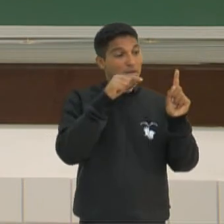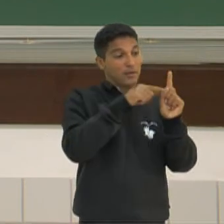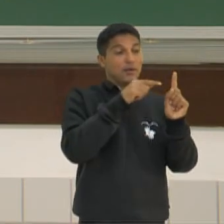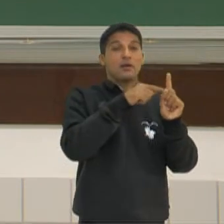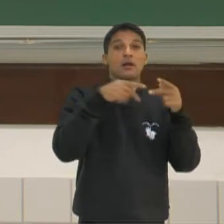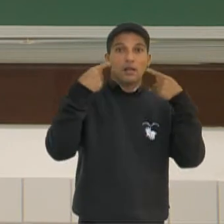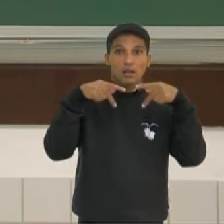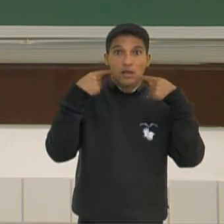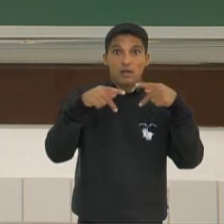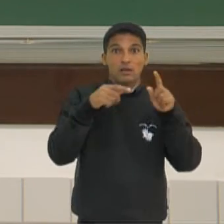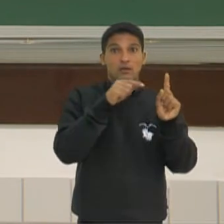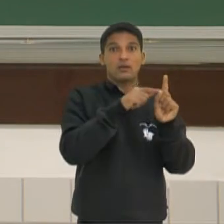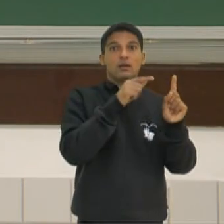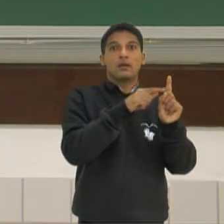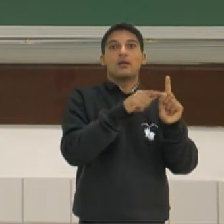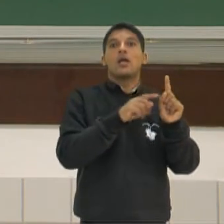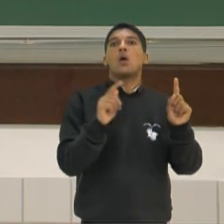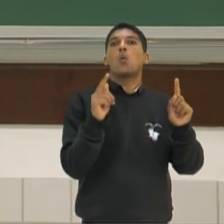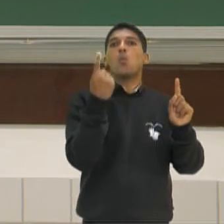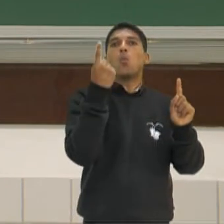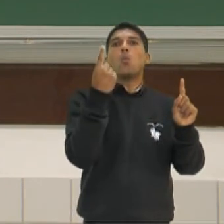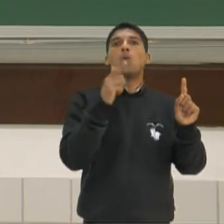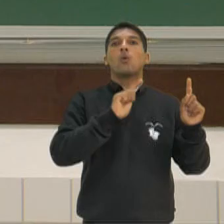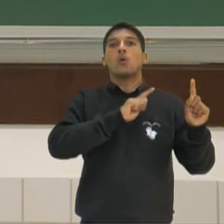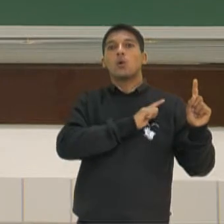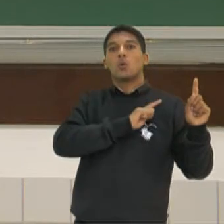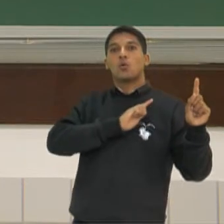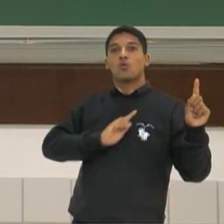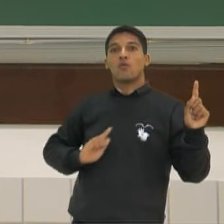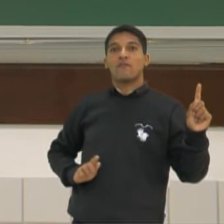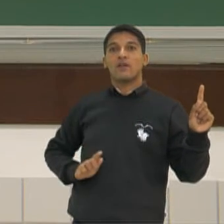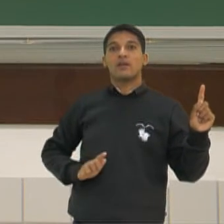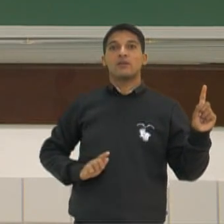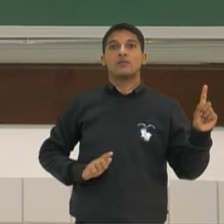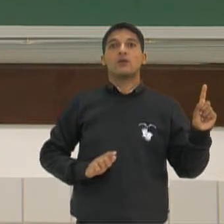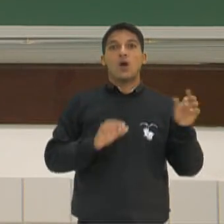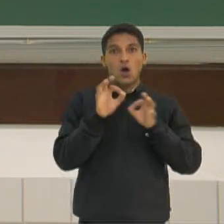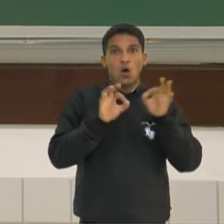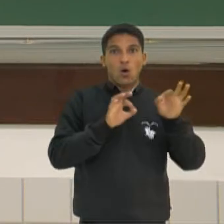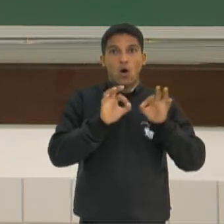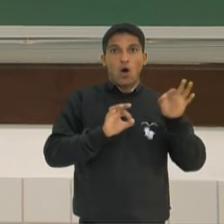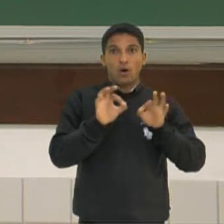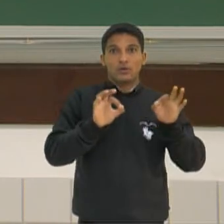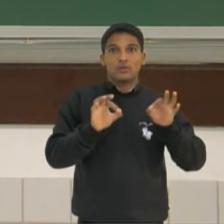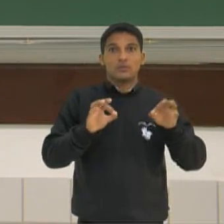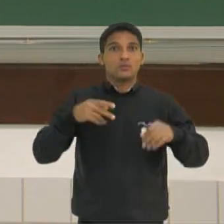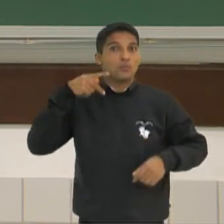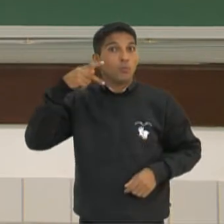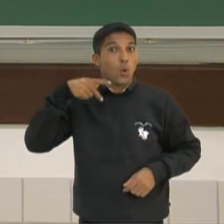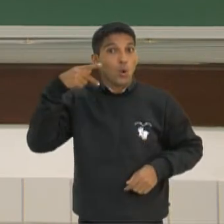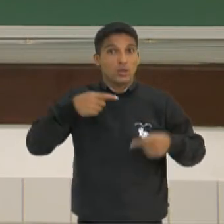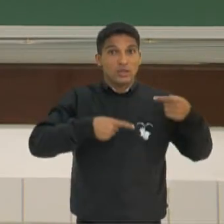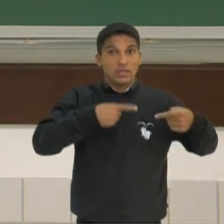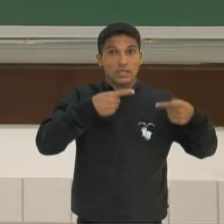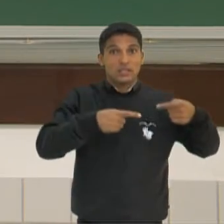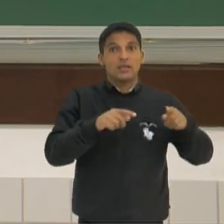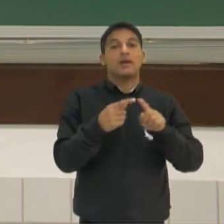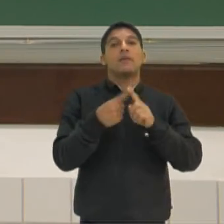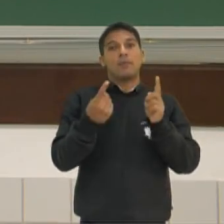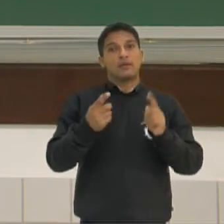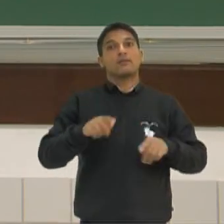organizado tanto por uma ordem política como fundamentado por uma base